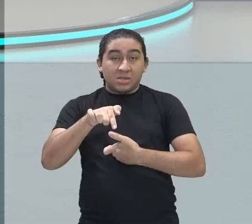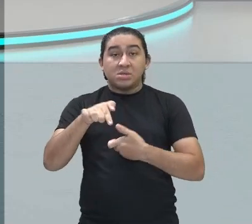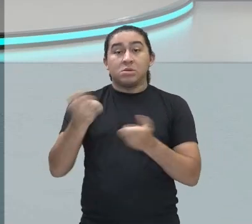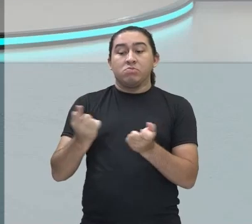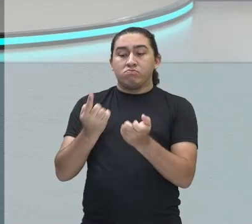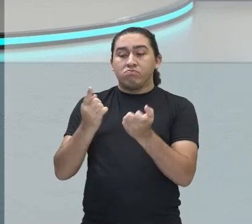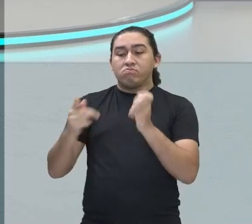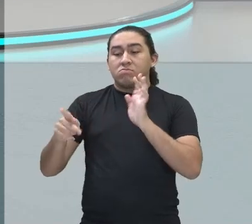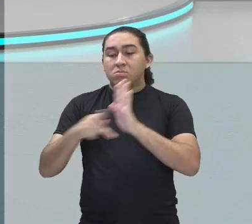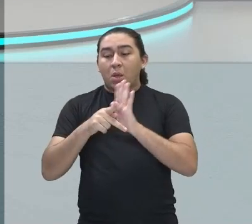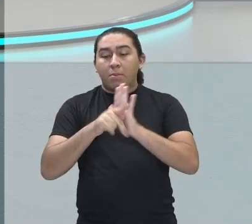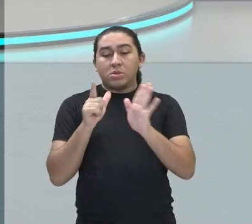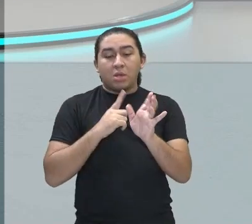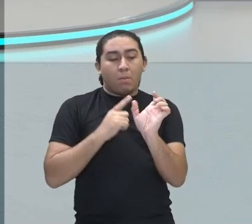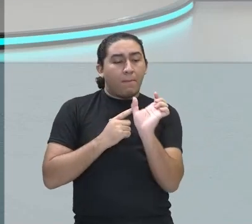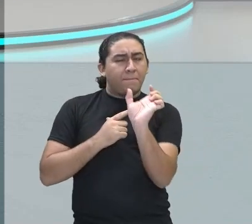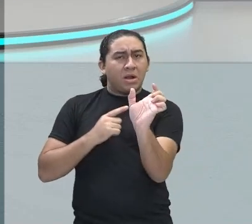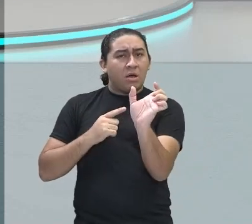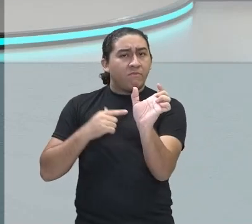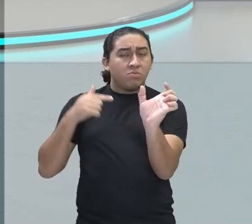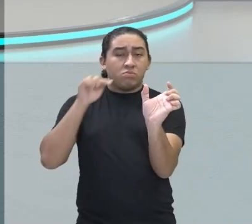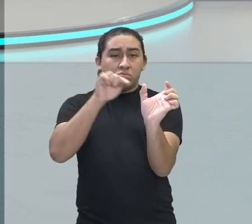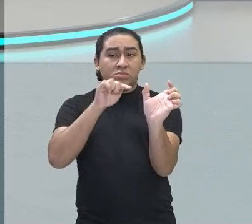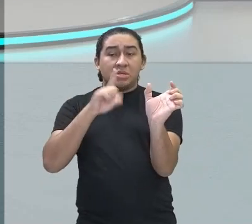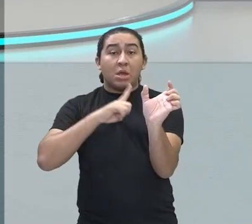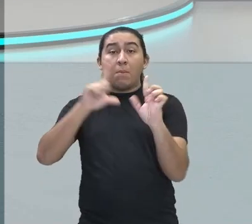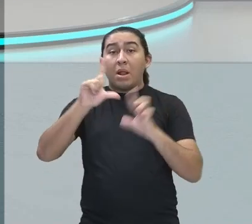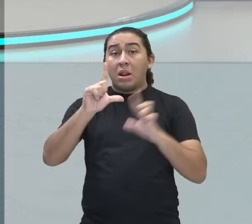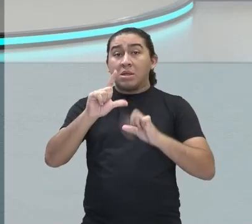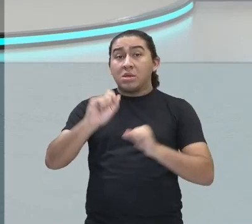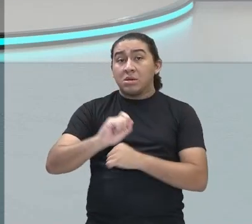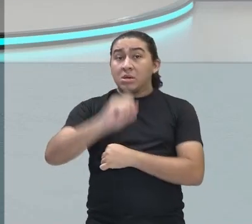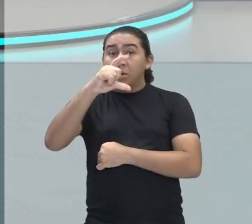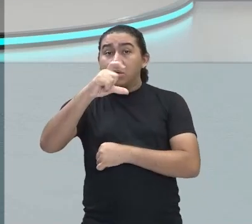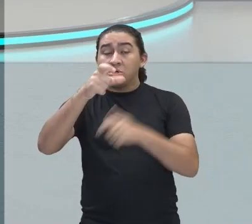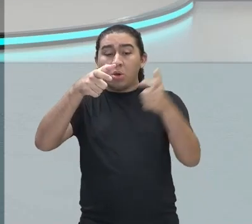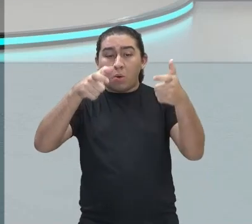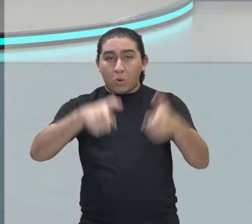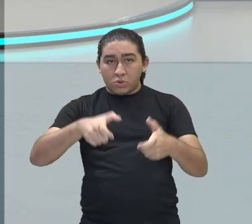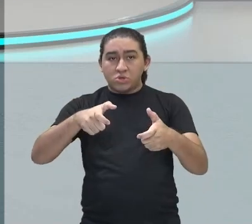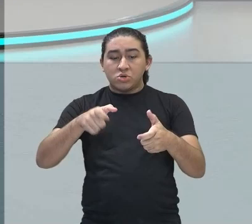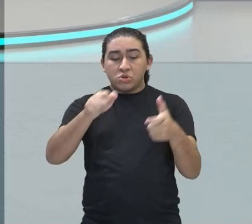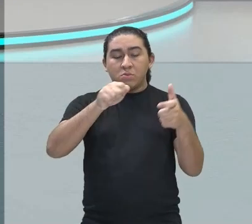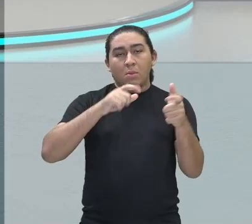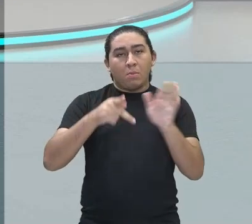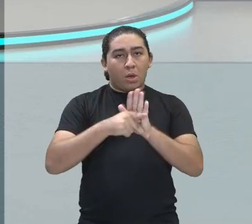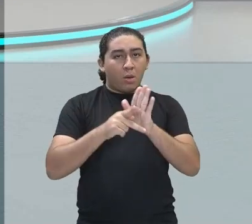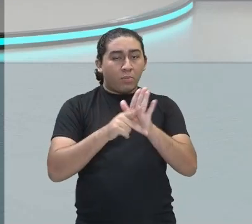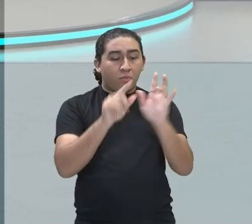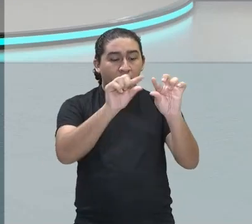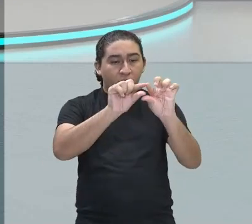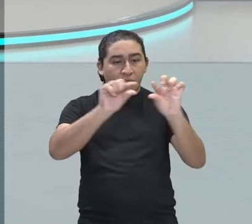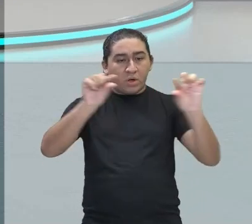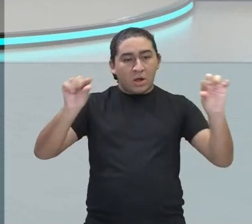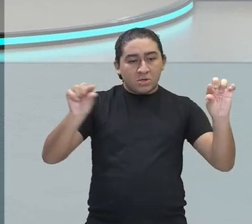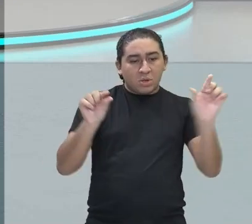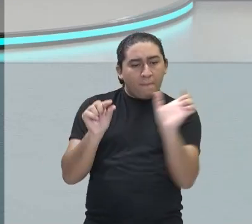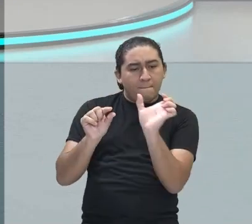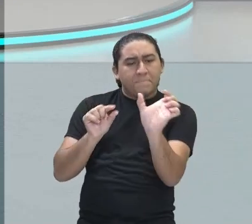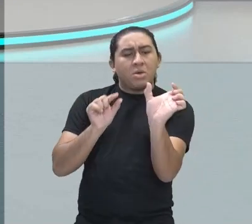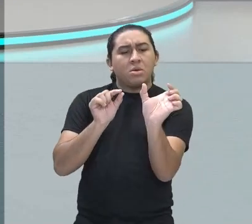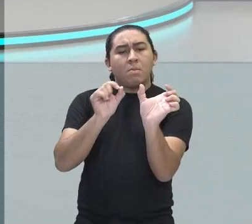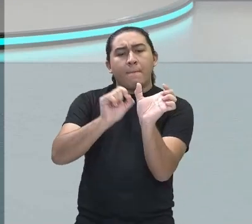coloca uma palavra qualquer com letra maiúscula no meio de um verso, ele está